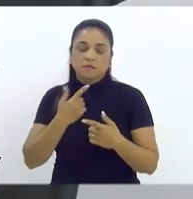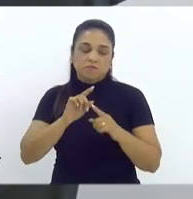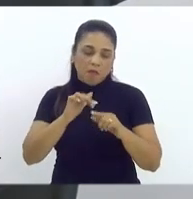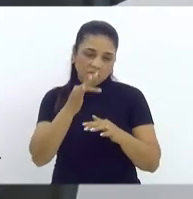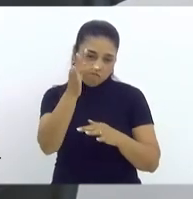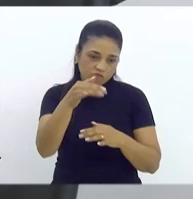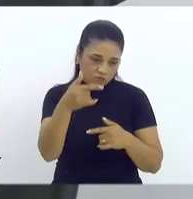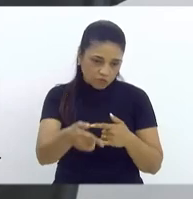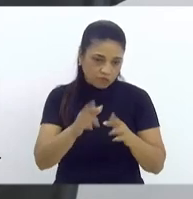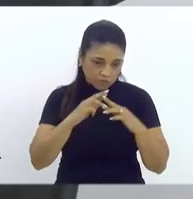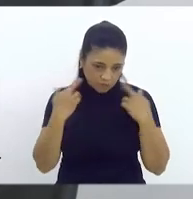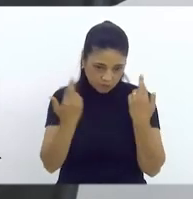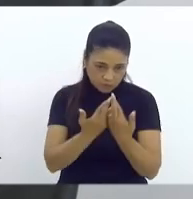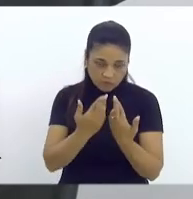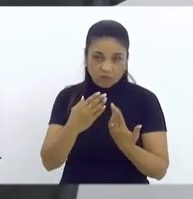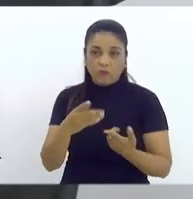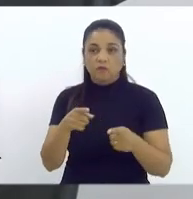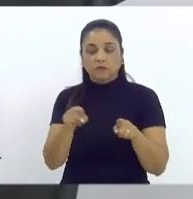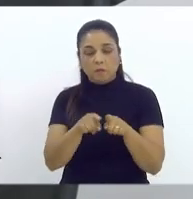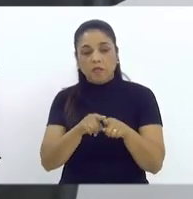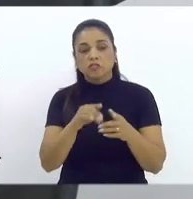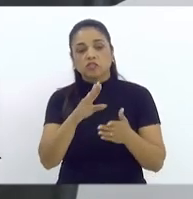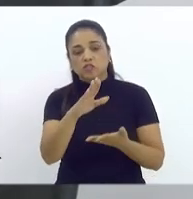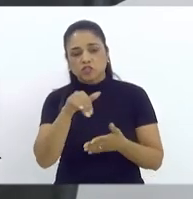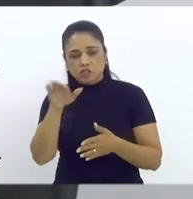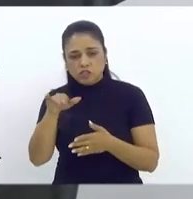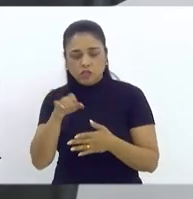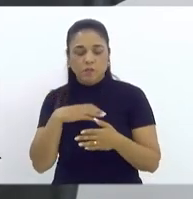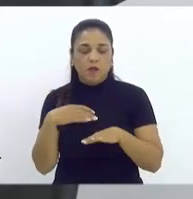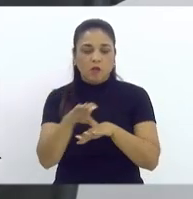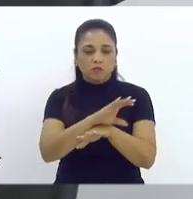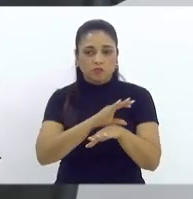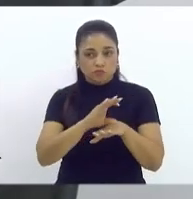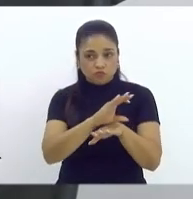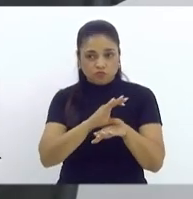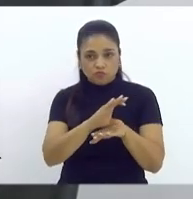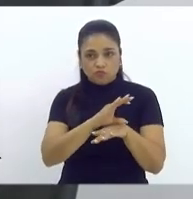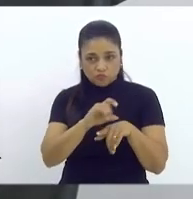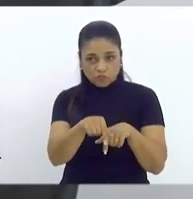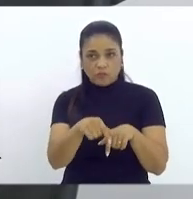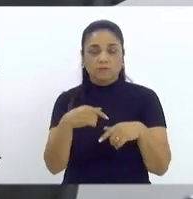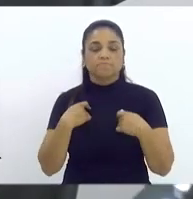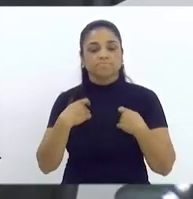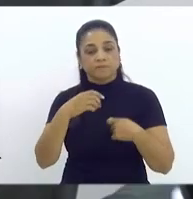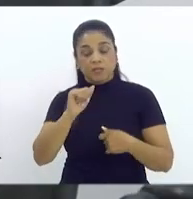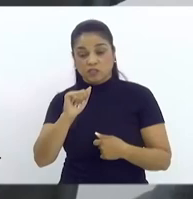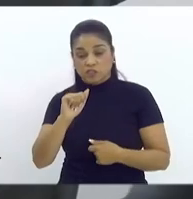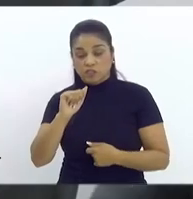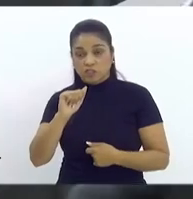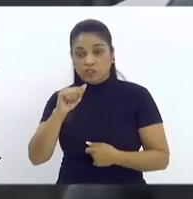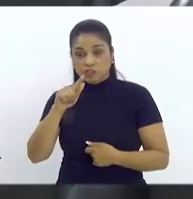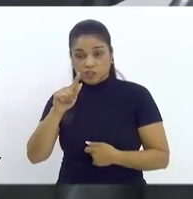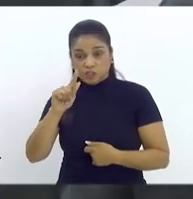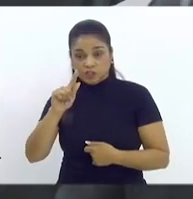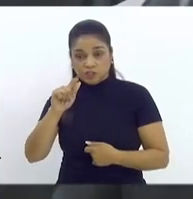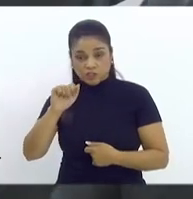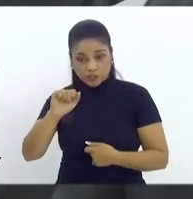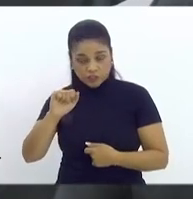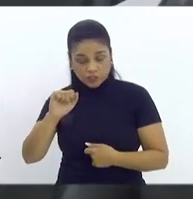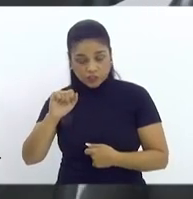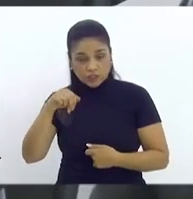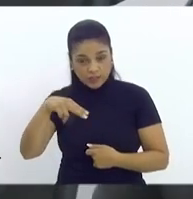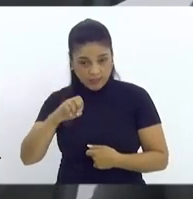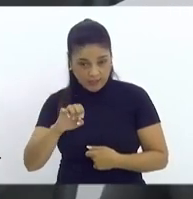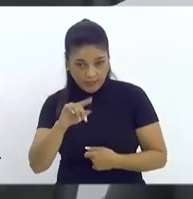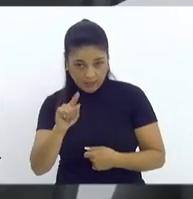ouça as agências, tanto todos os conselheiros da AGTransp quanto da Agenersa, e aí, posteriormente, a gente continua avançando em cada concessão.